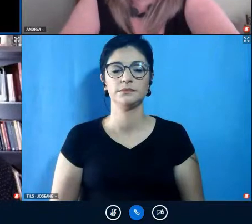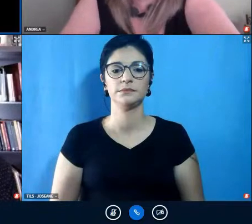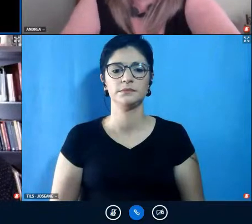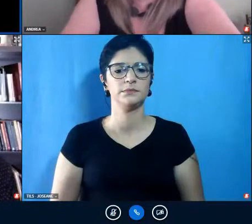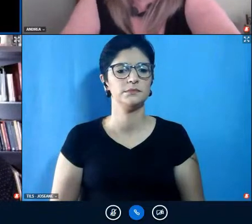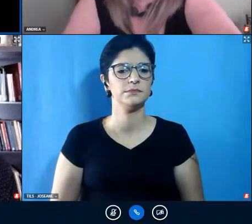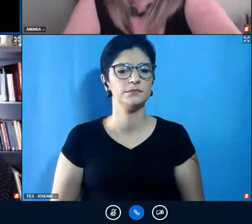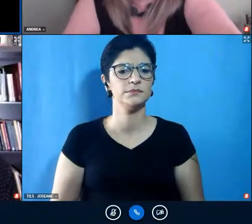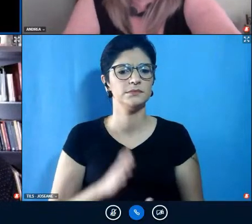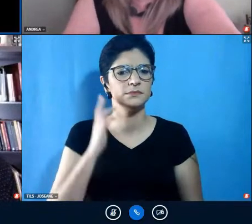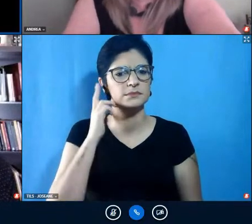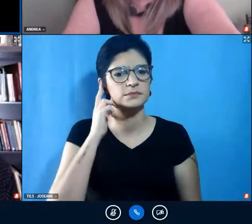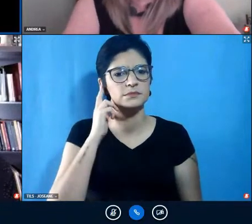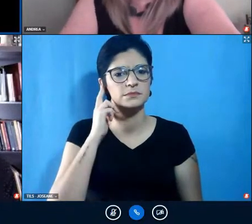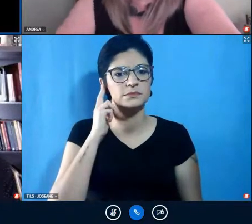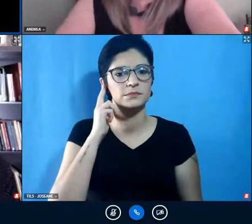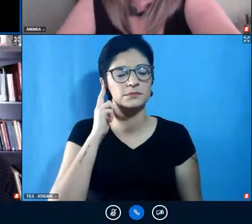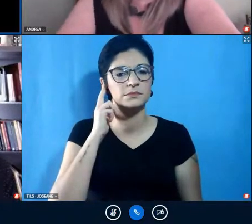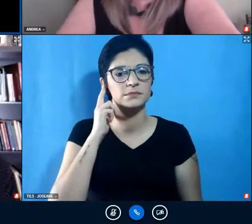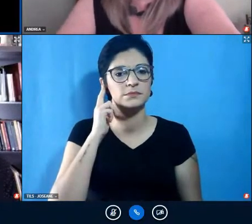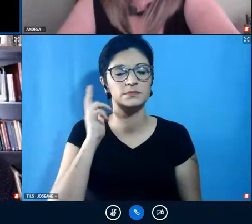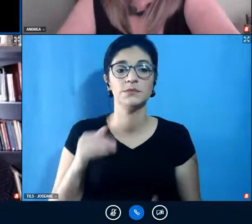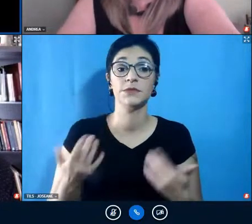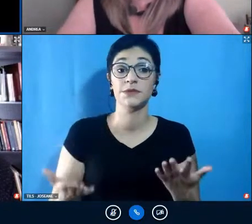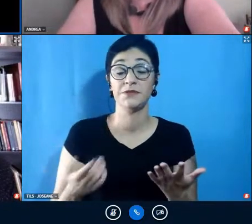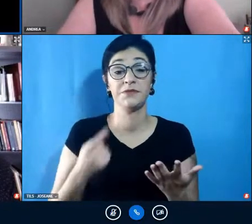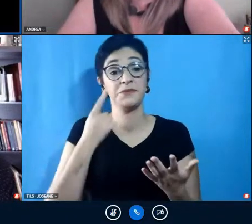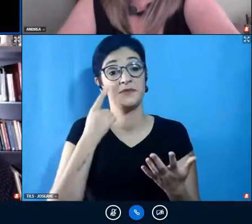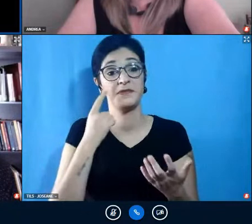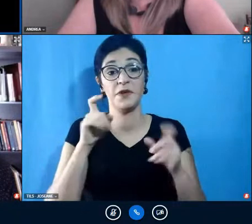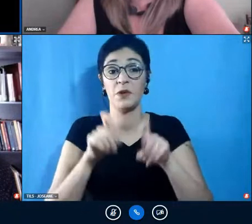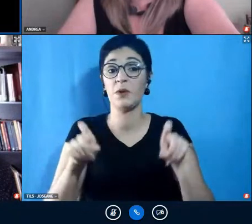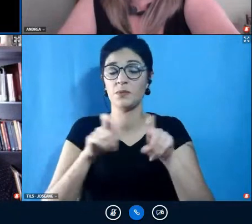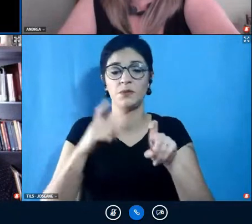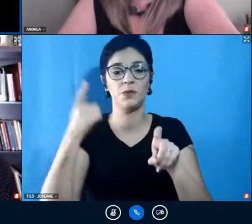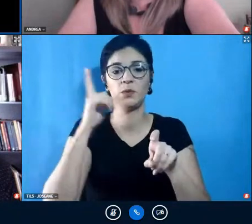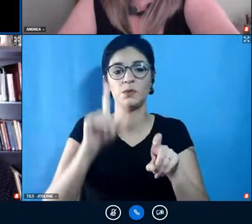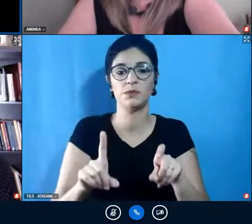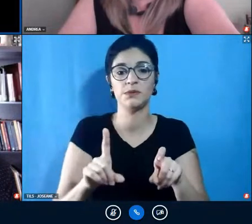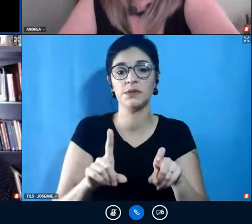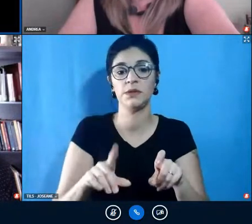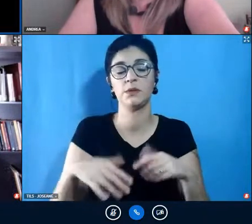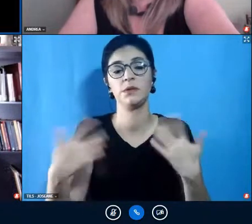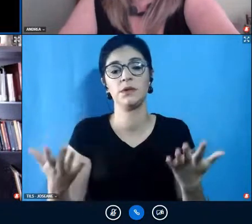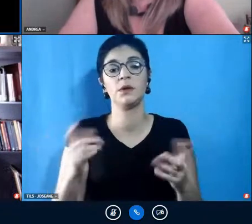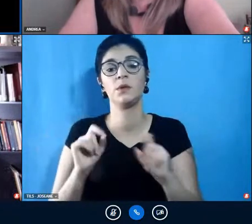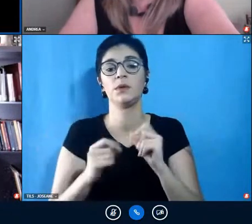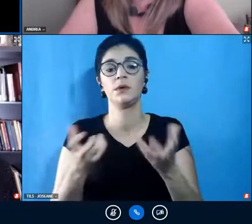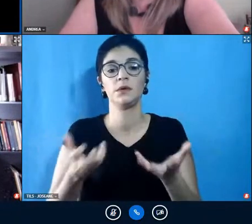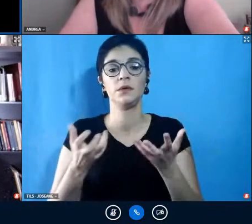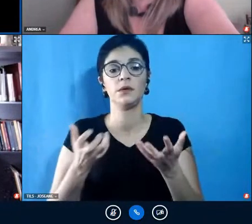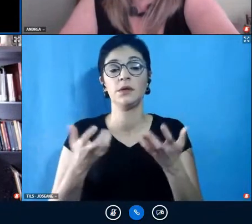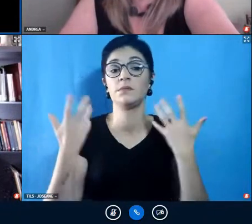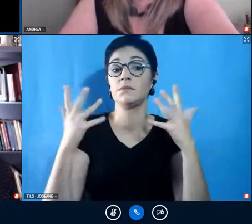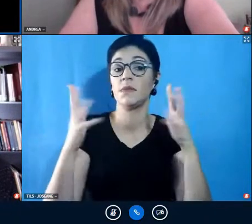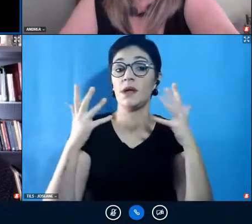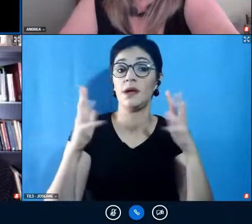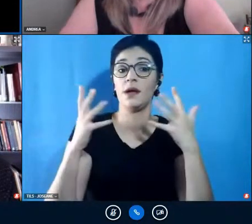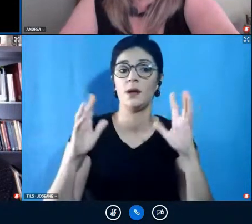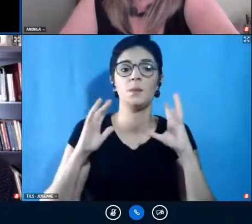Está ótimo. Vamos lá, então, já que o computador não está dando certo. Queria dar os parabéns, então, a todos